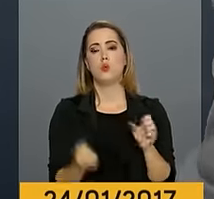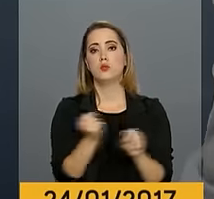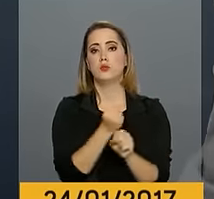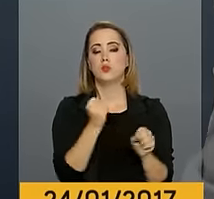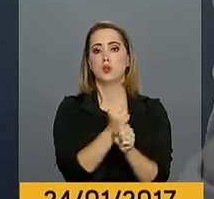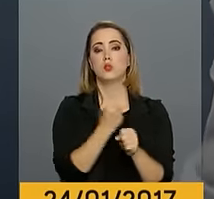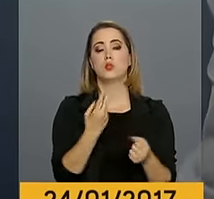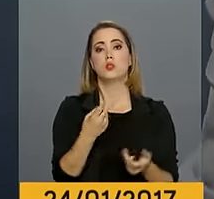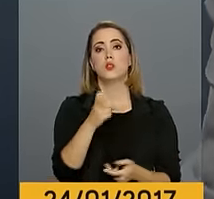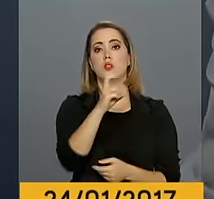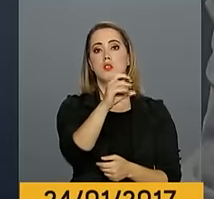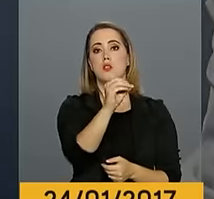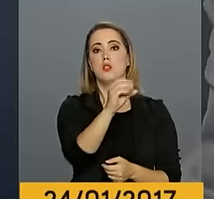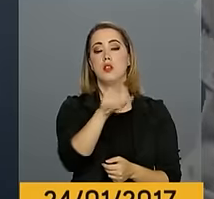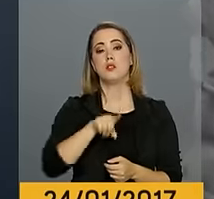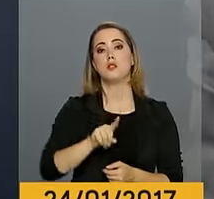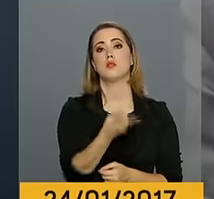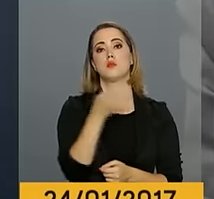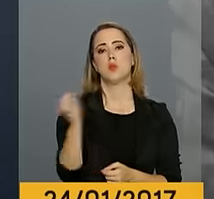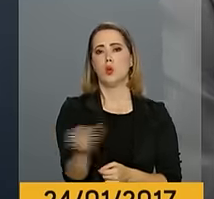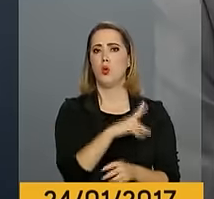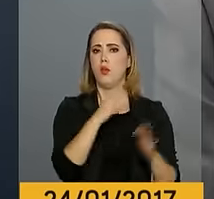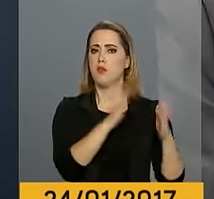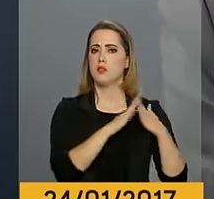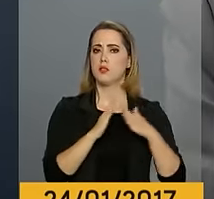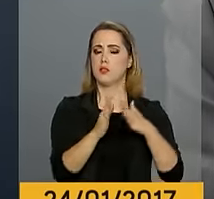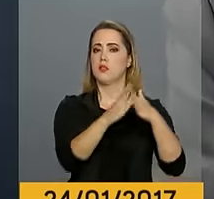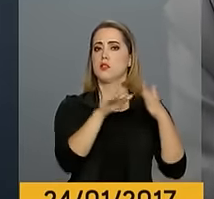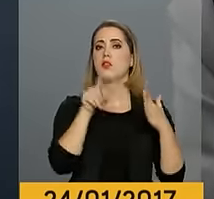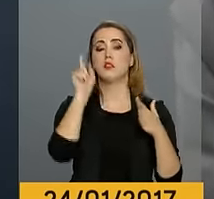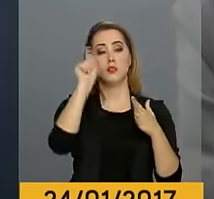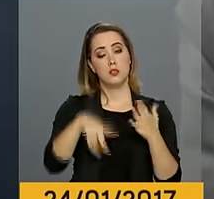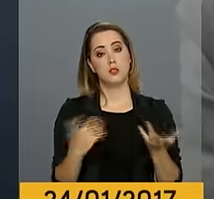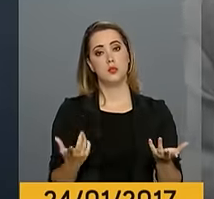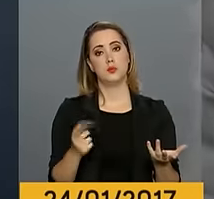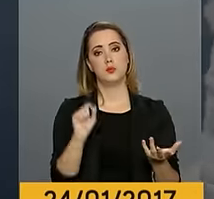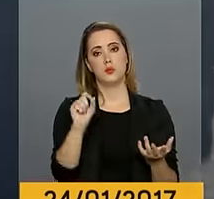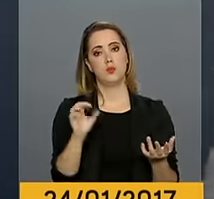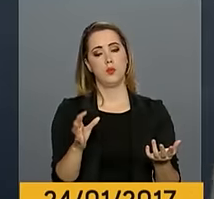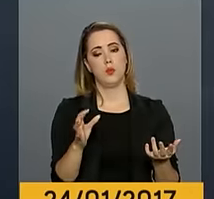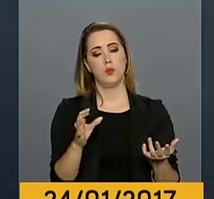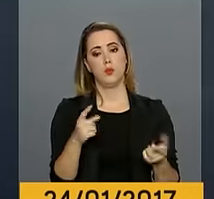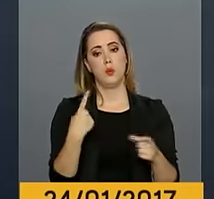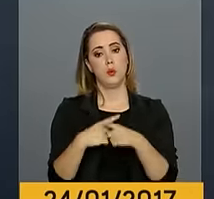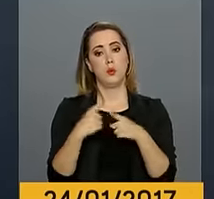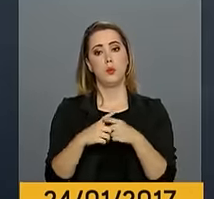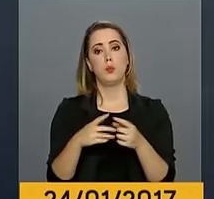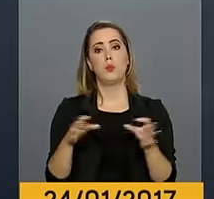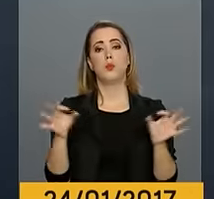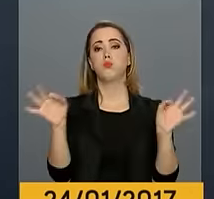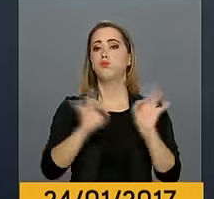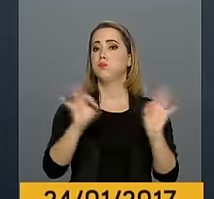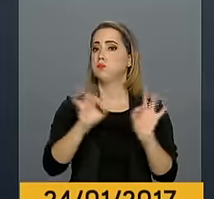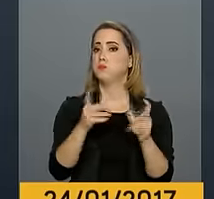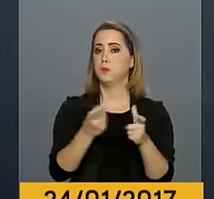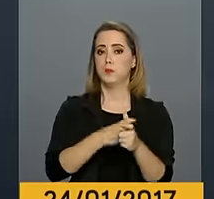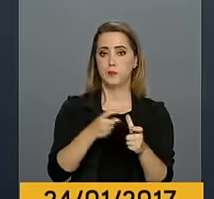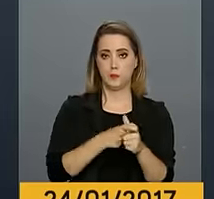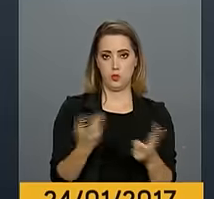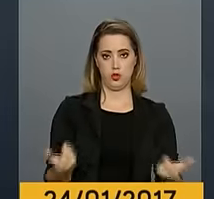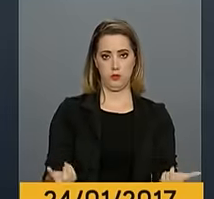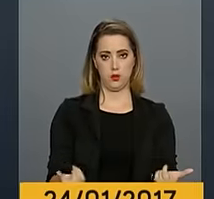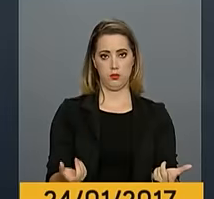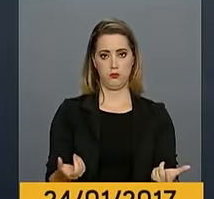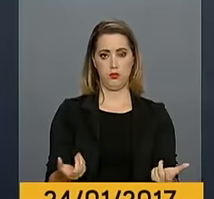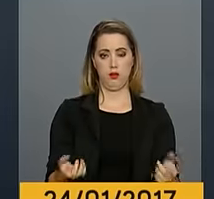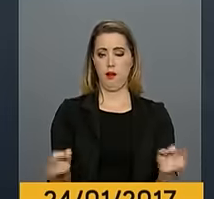mil novas casas, não é? Fruto exatamente da absoluta ausência de débitos em relação àqueles